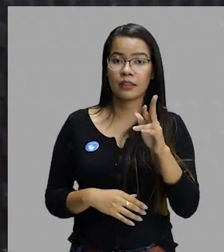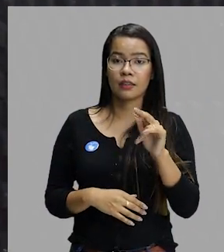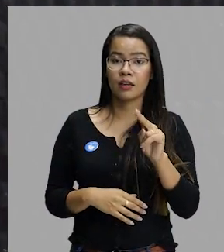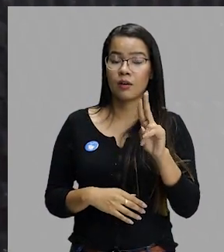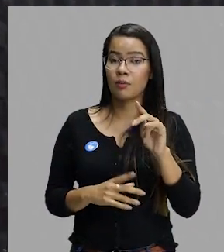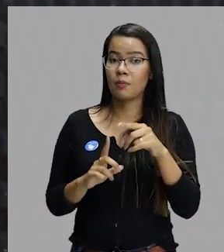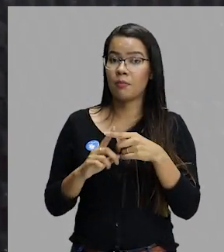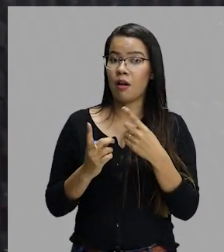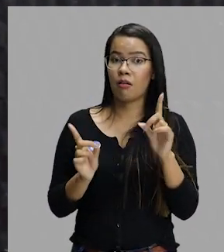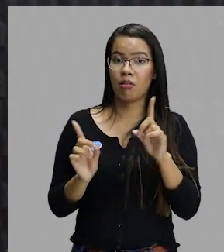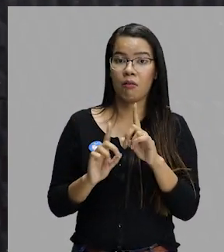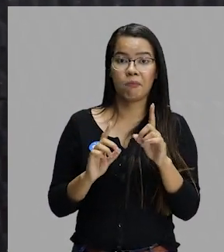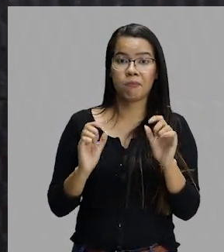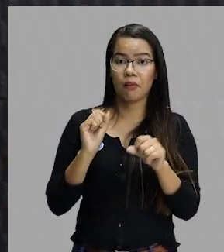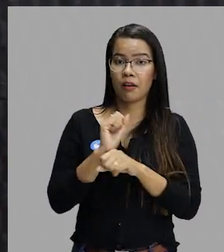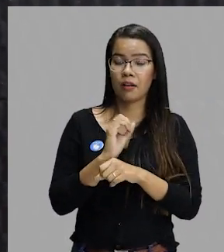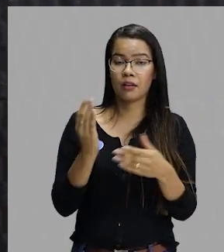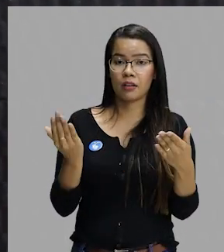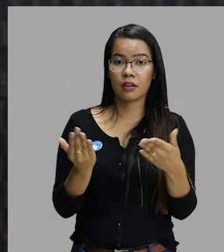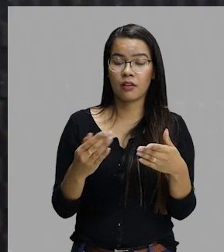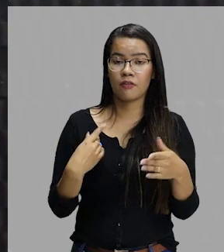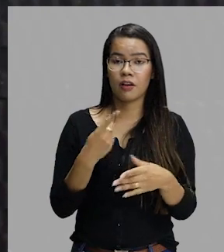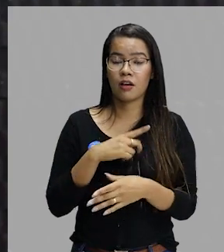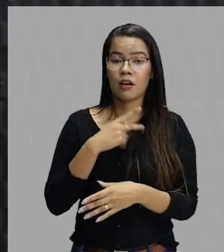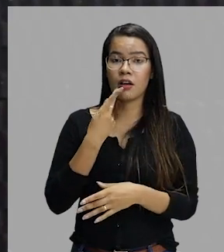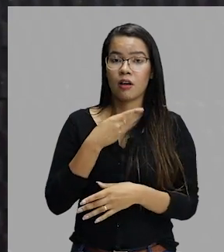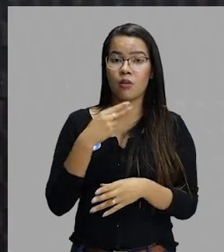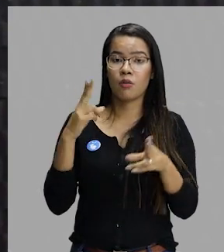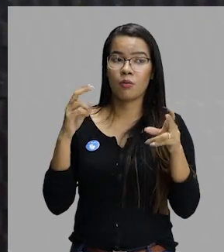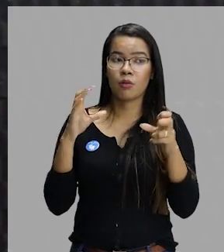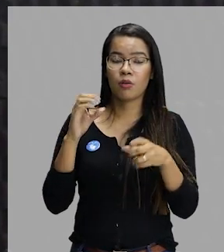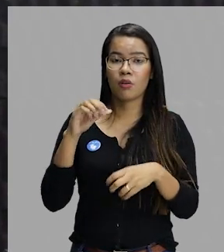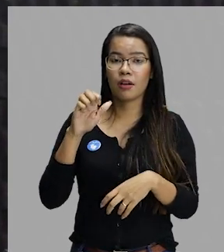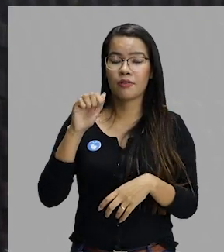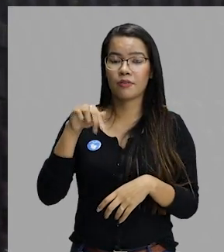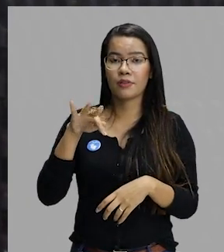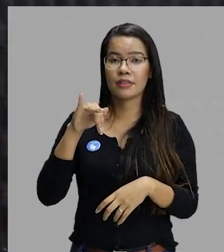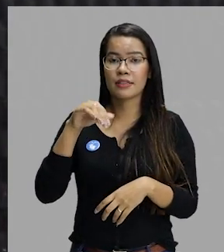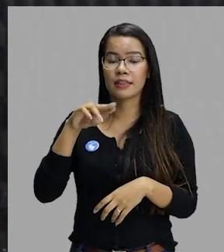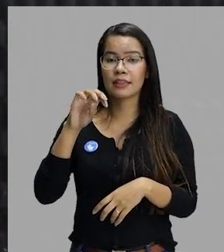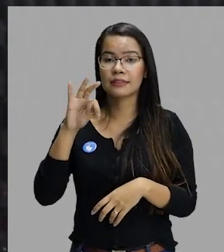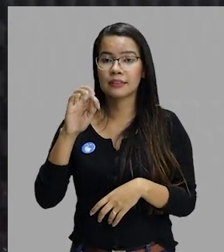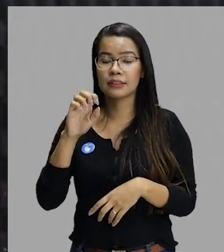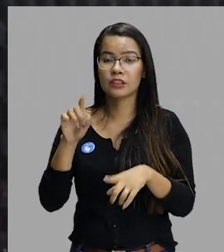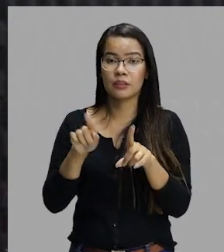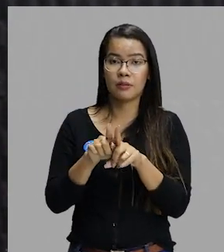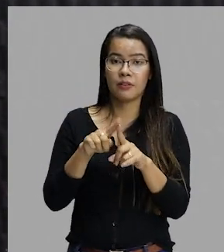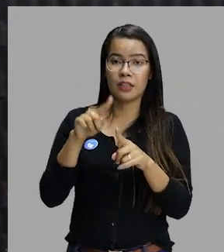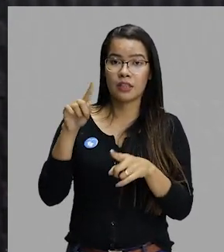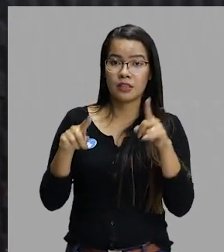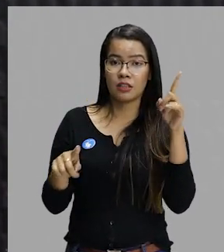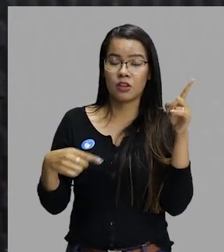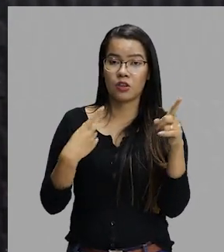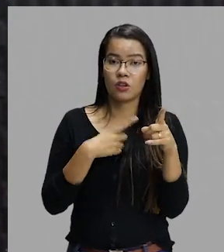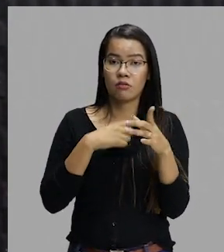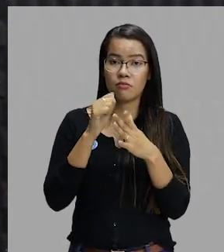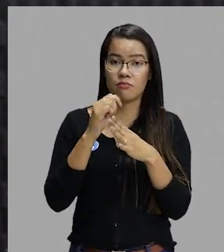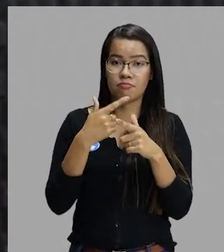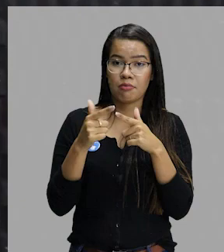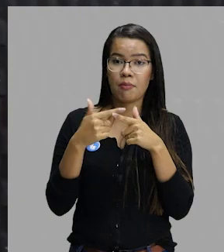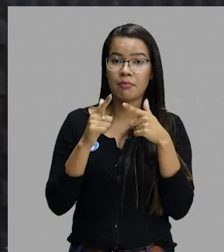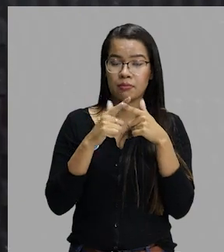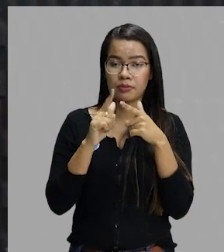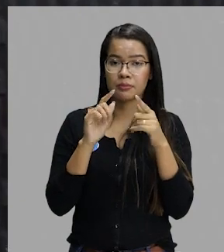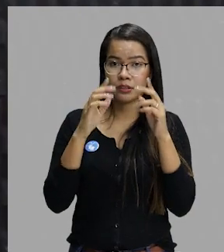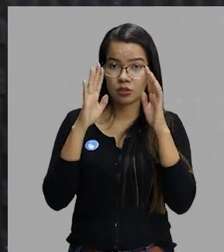aqui. A gente vai falar dos coeficientes, do A e B, vamos falar de taxa de variação, a gente vai resolver problemas com função do primeiro